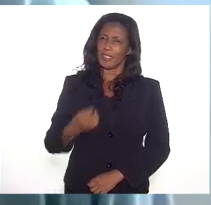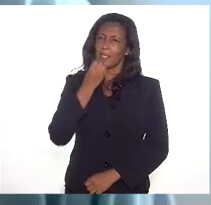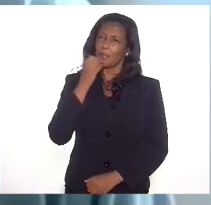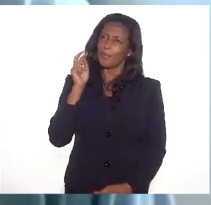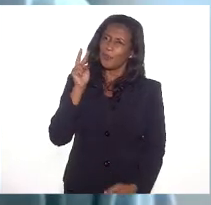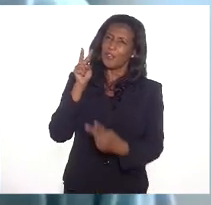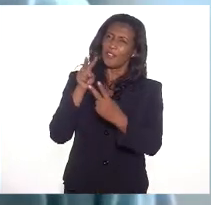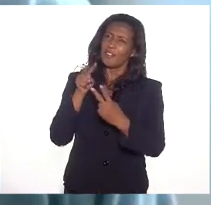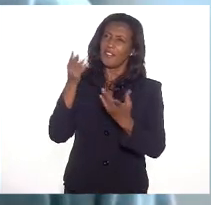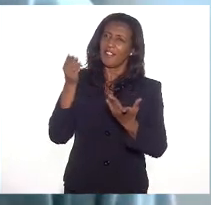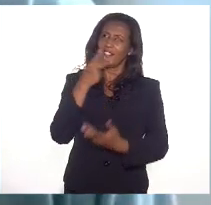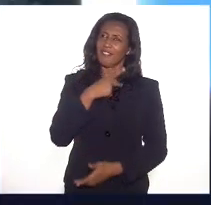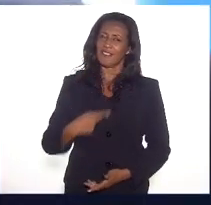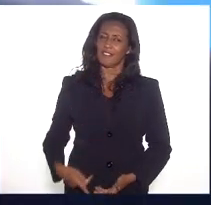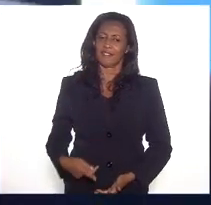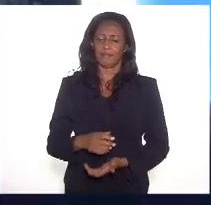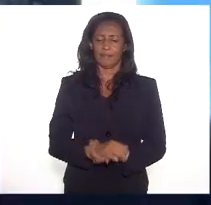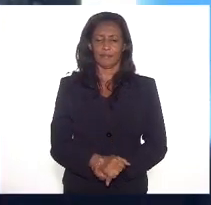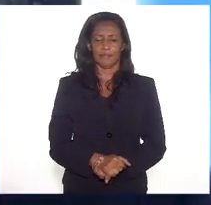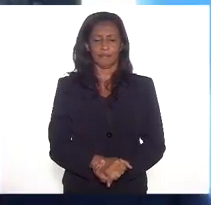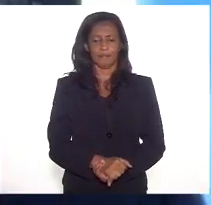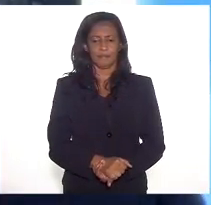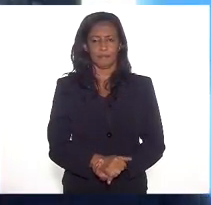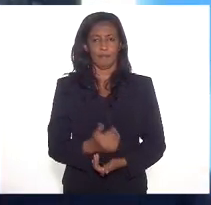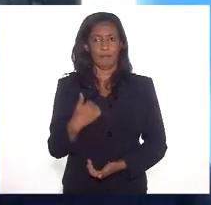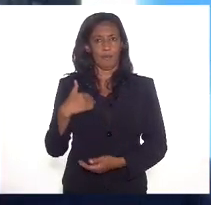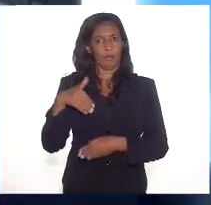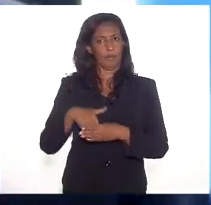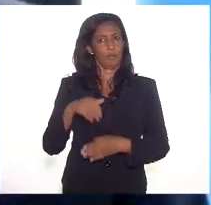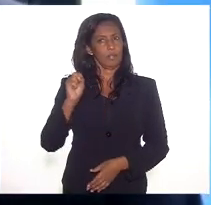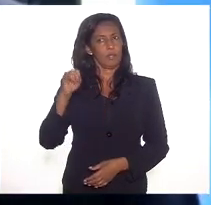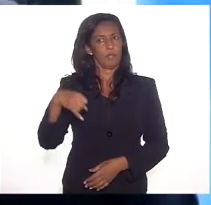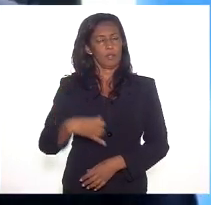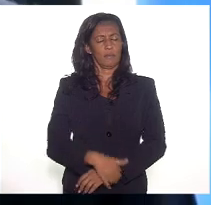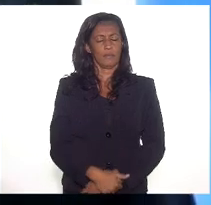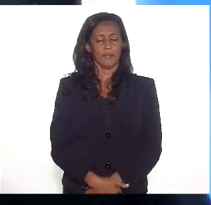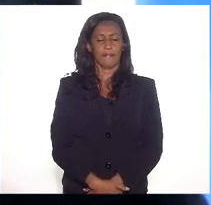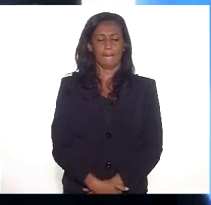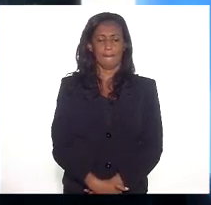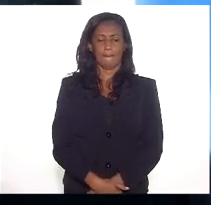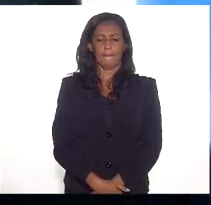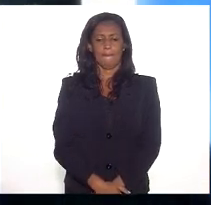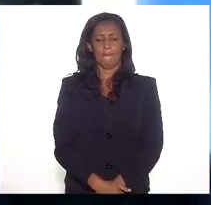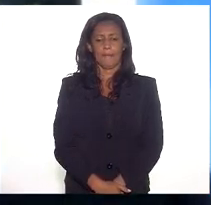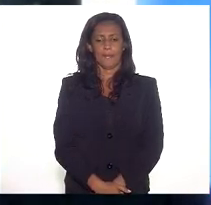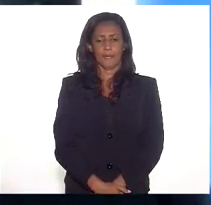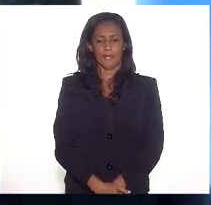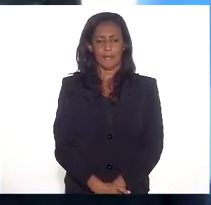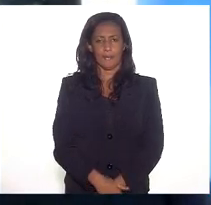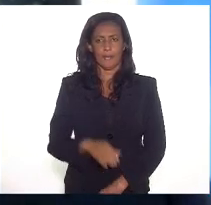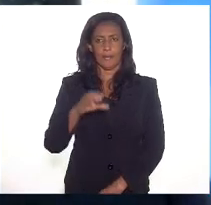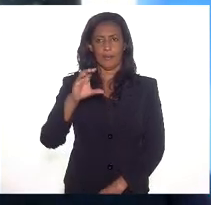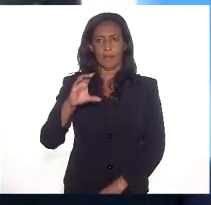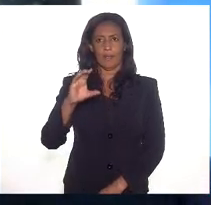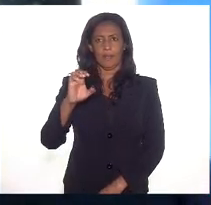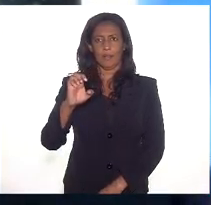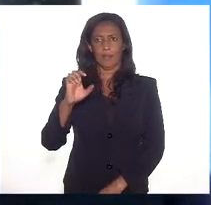na presidência. Obrigado. Eu voto sim. Deputado, vota sim. Deputada Célia